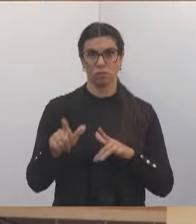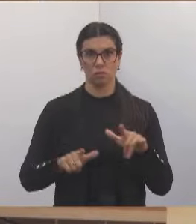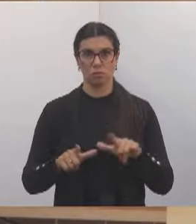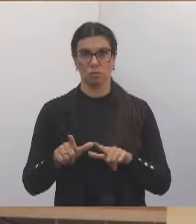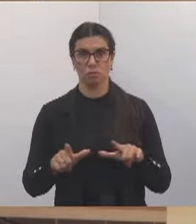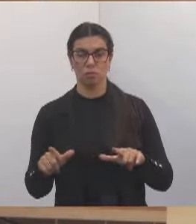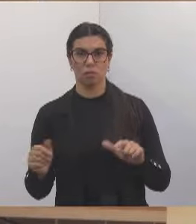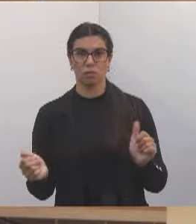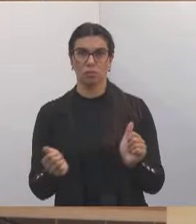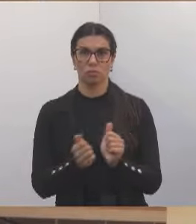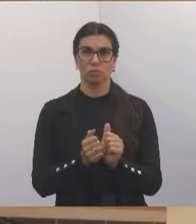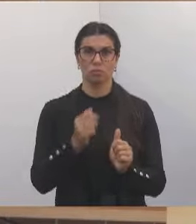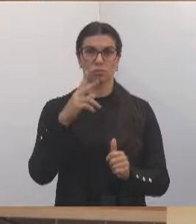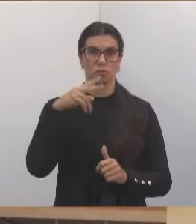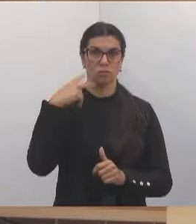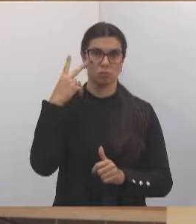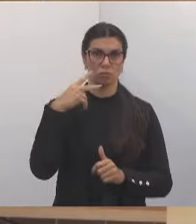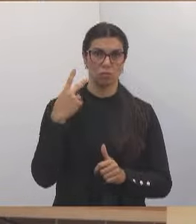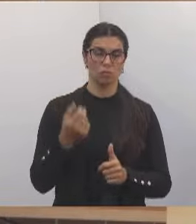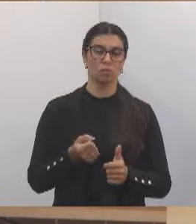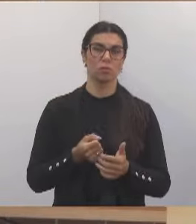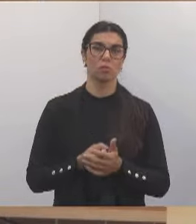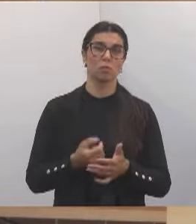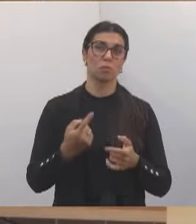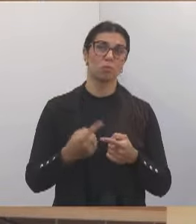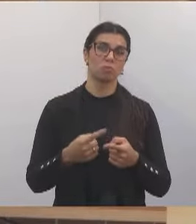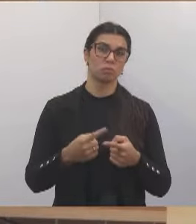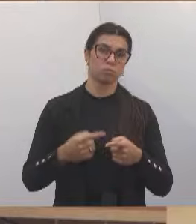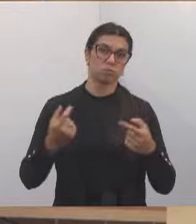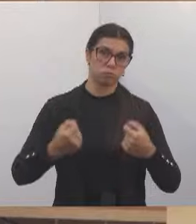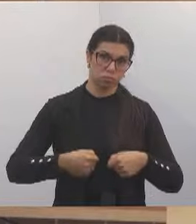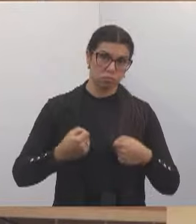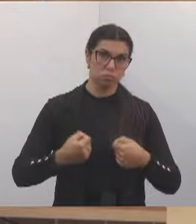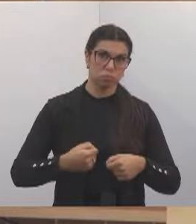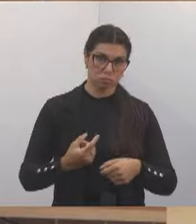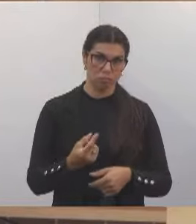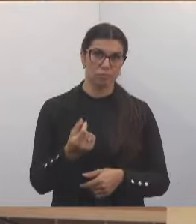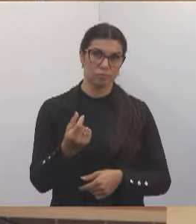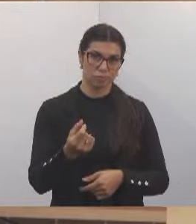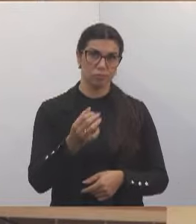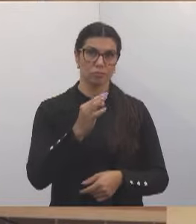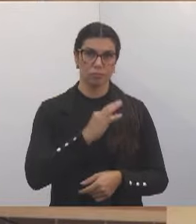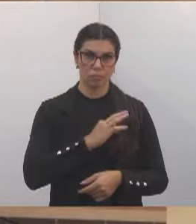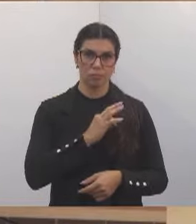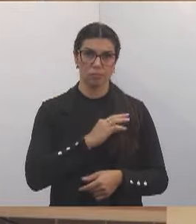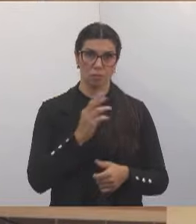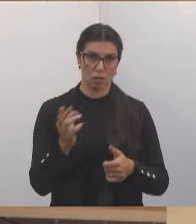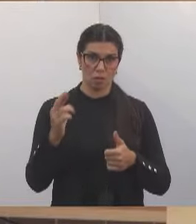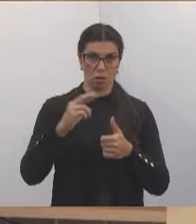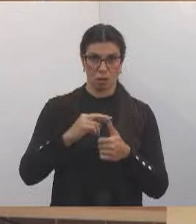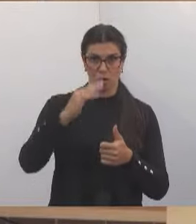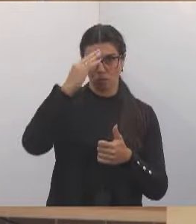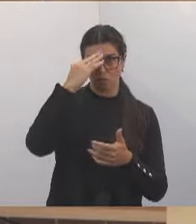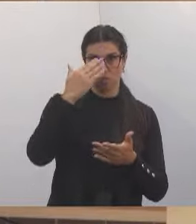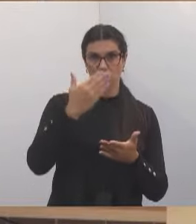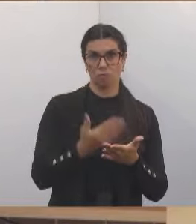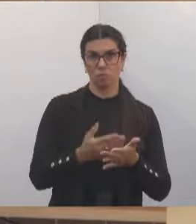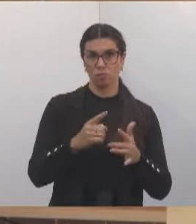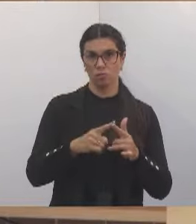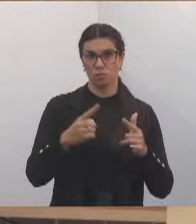vereador, ela trabalha ali porque ela precisa, por mais que seja um cargo de confiança, nós temos